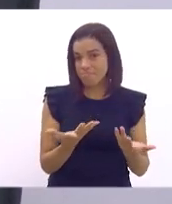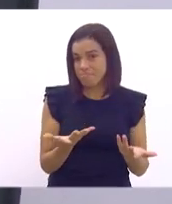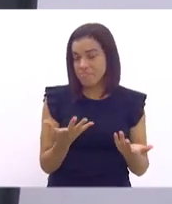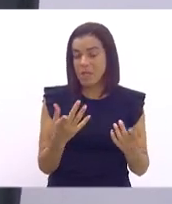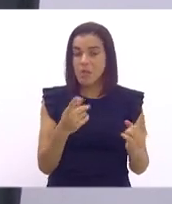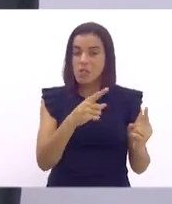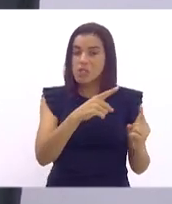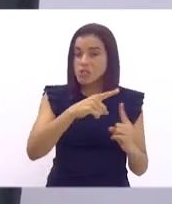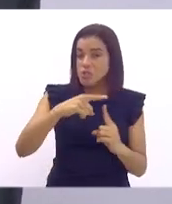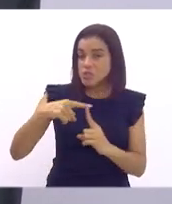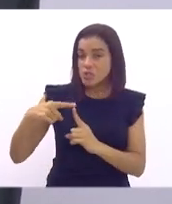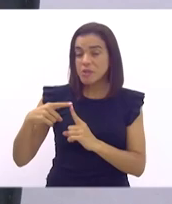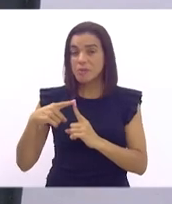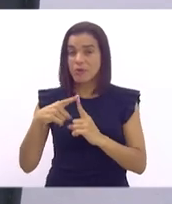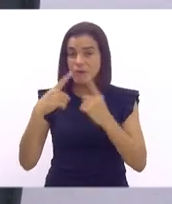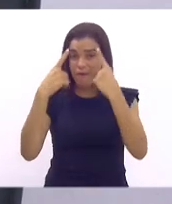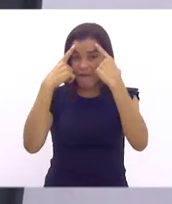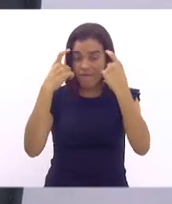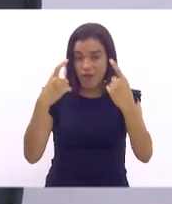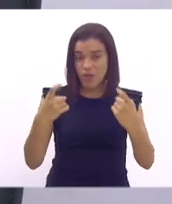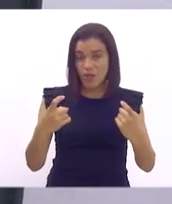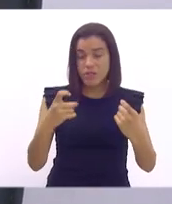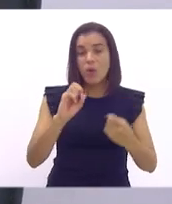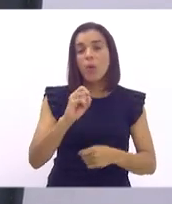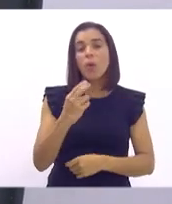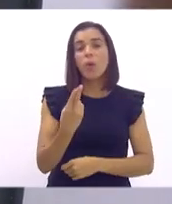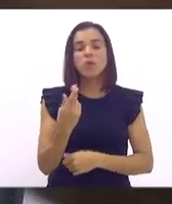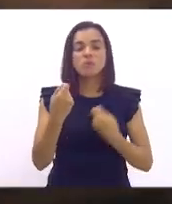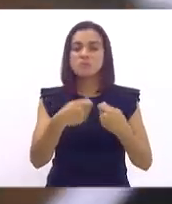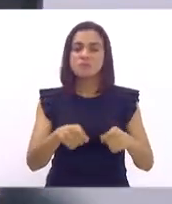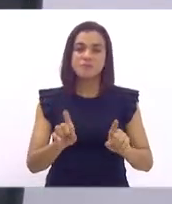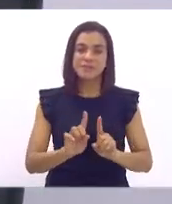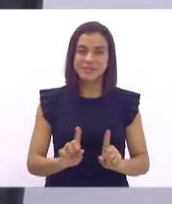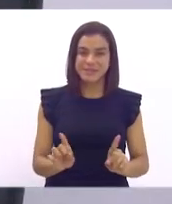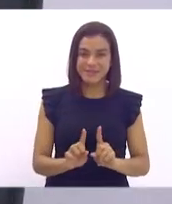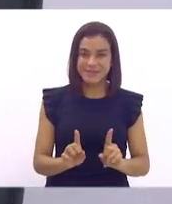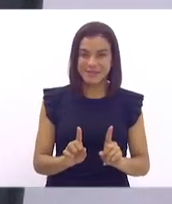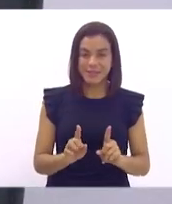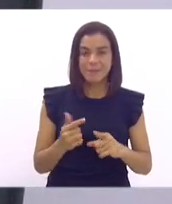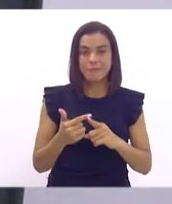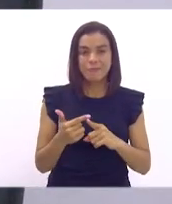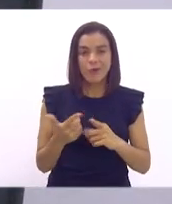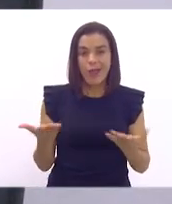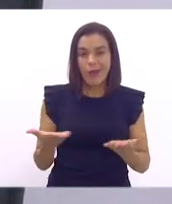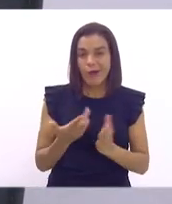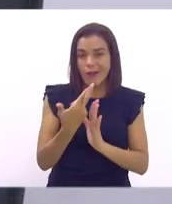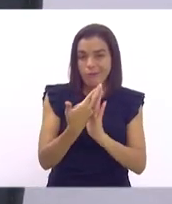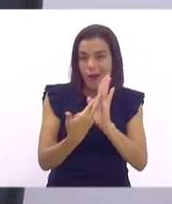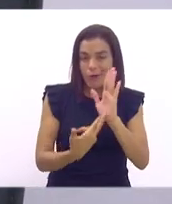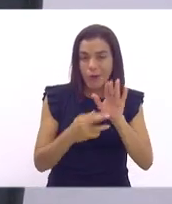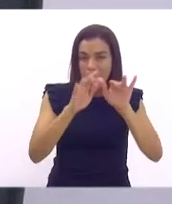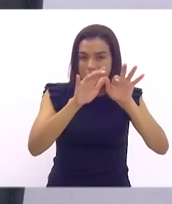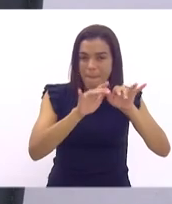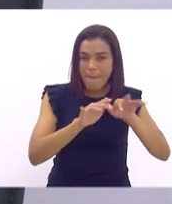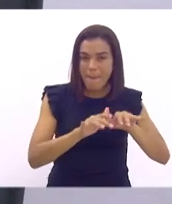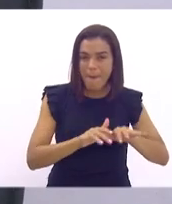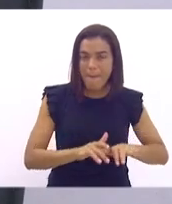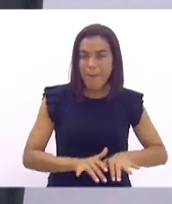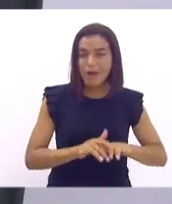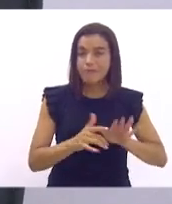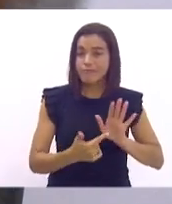violência ou não? Porque esse é o momento, porque no nosso relatório nós vamos